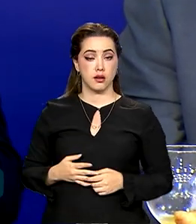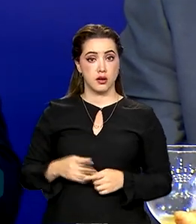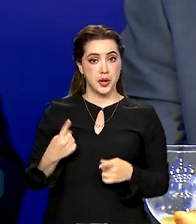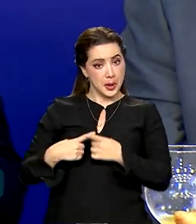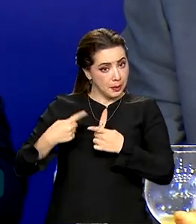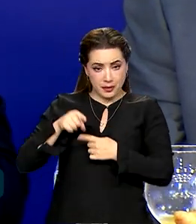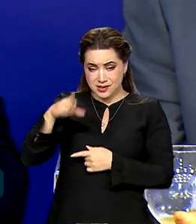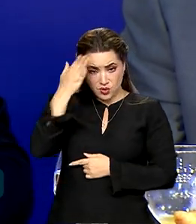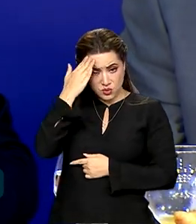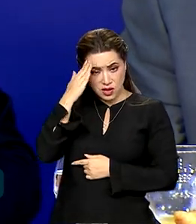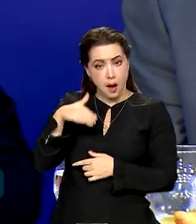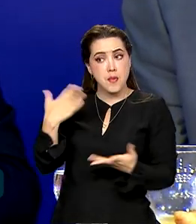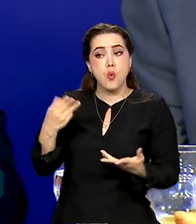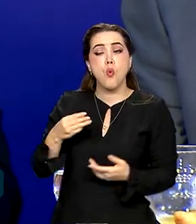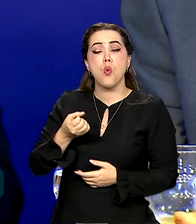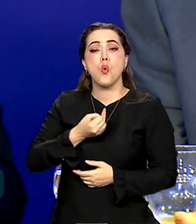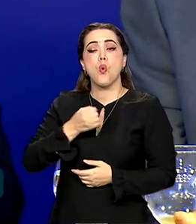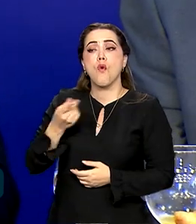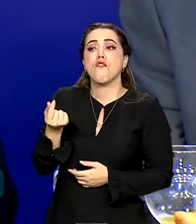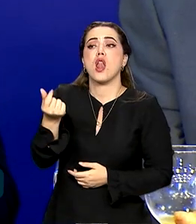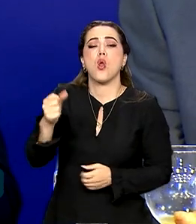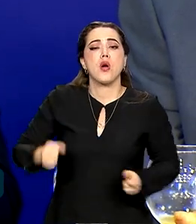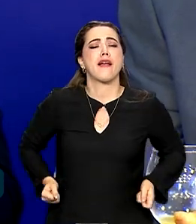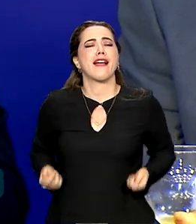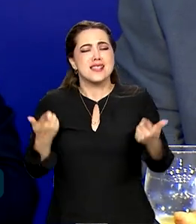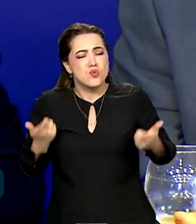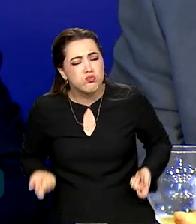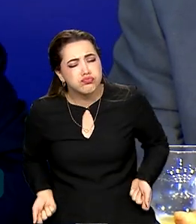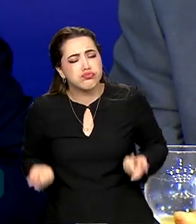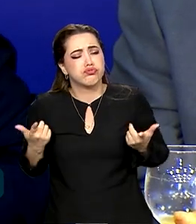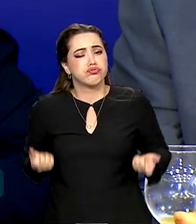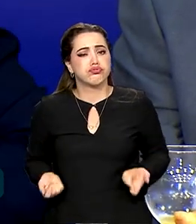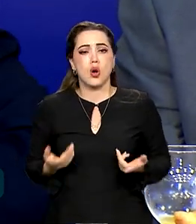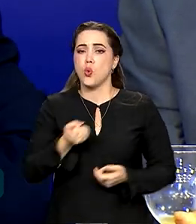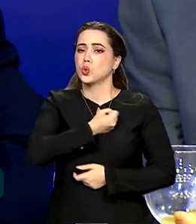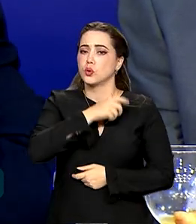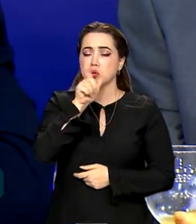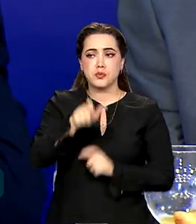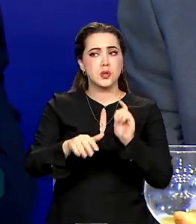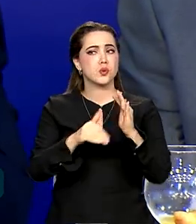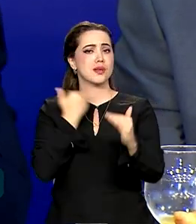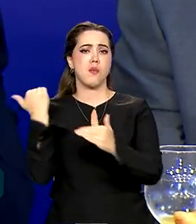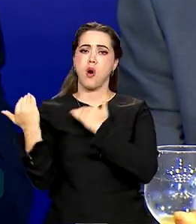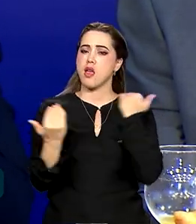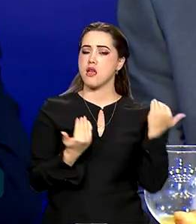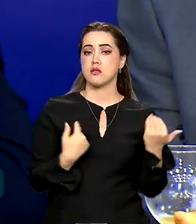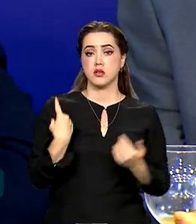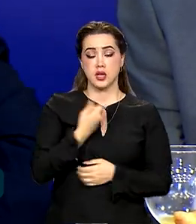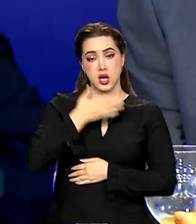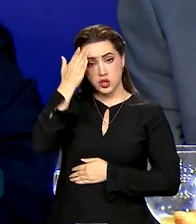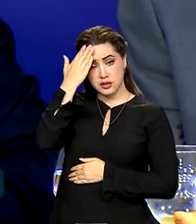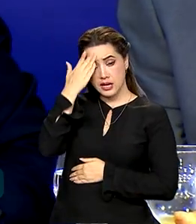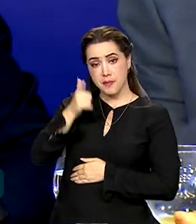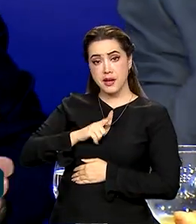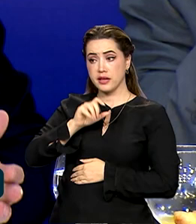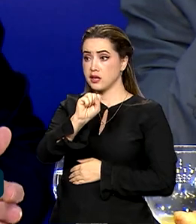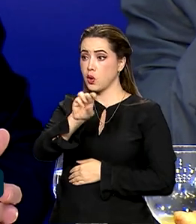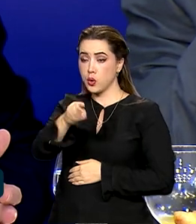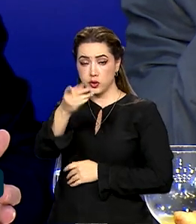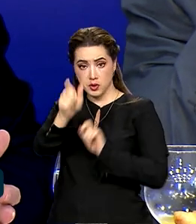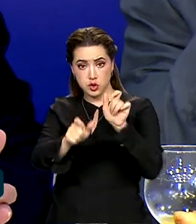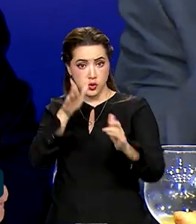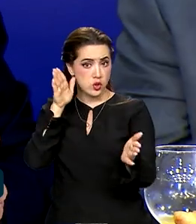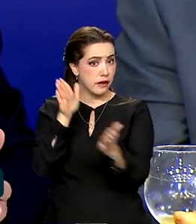quantos milhões já gastaram lá, quantos milhares ou milhões já morreram. O que nós sabemos é que tem 8 milhões de pessoas fora do